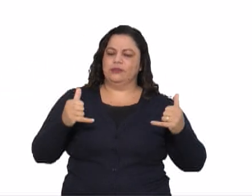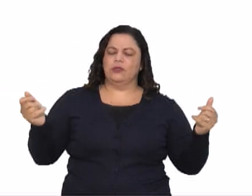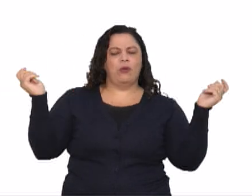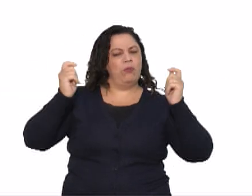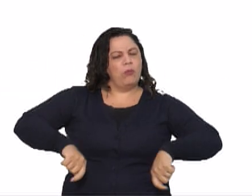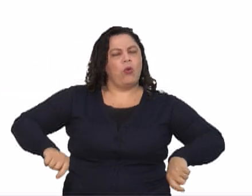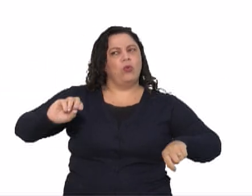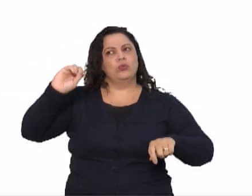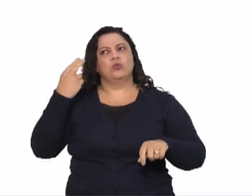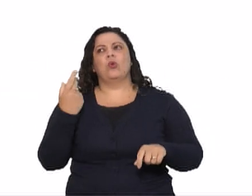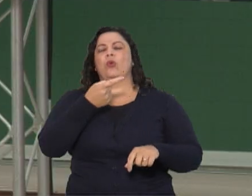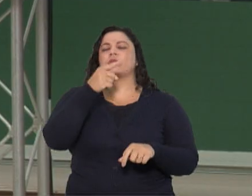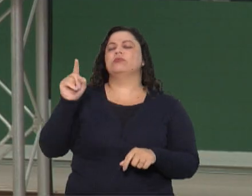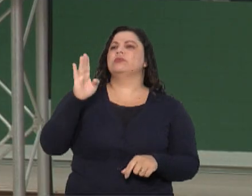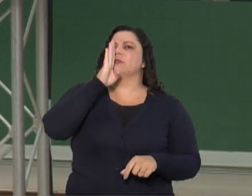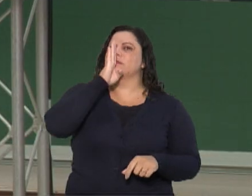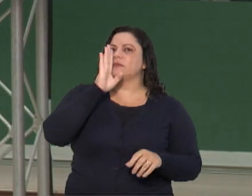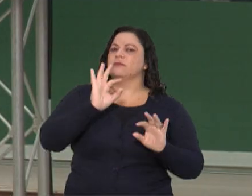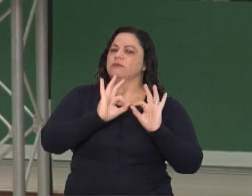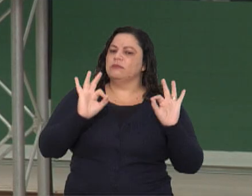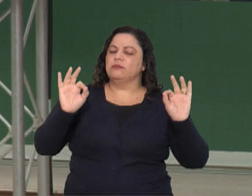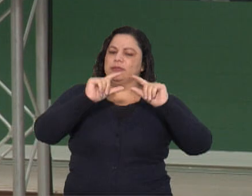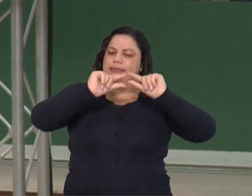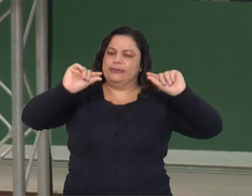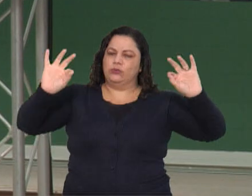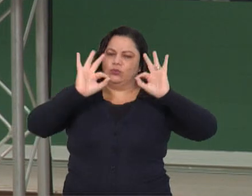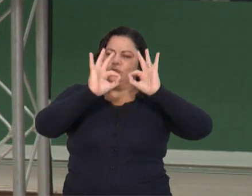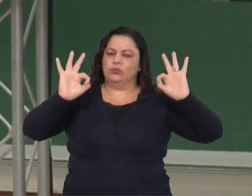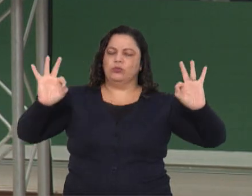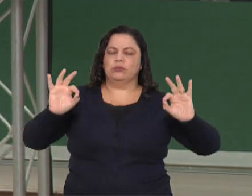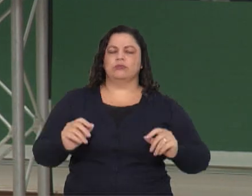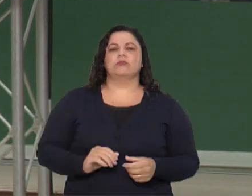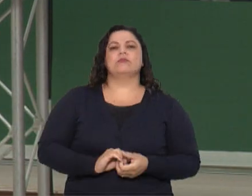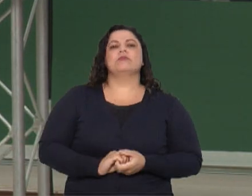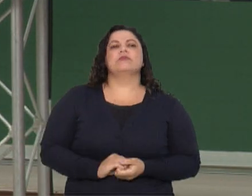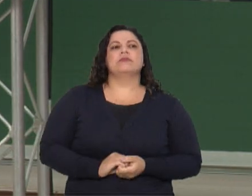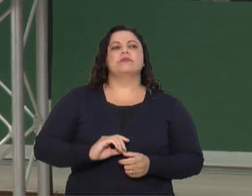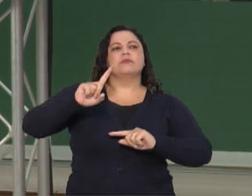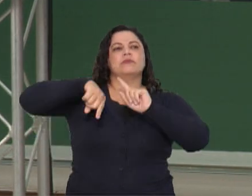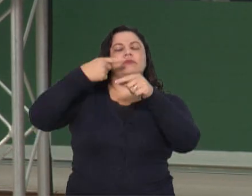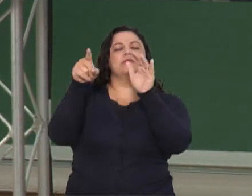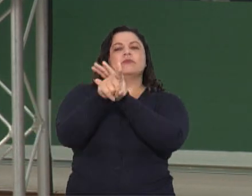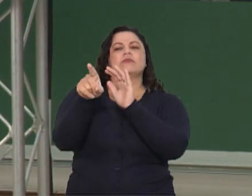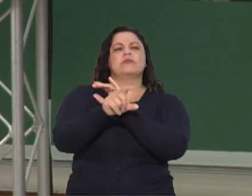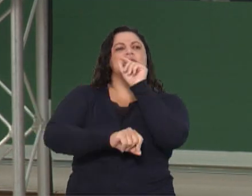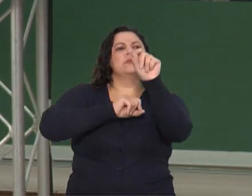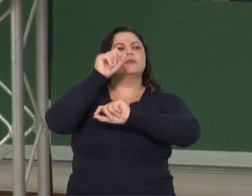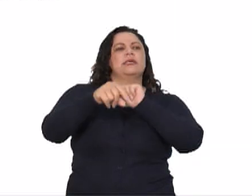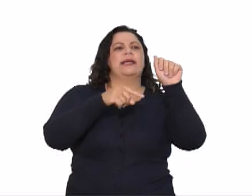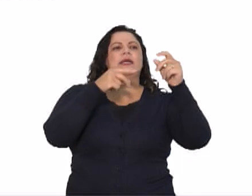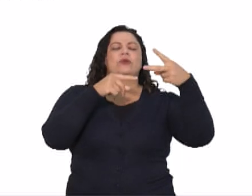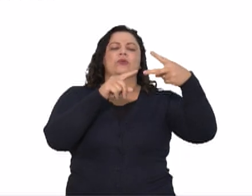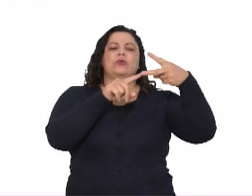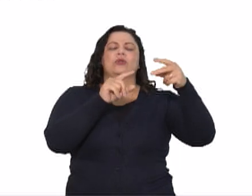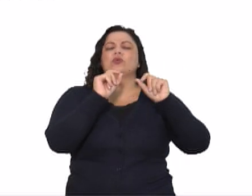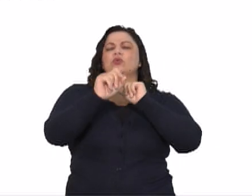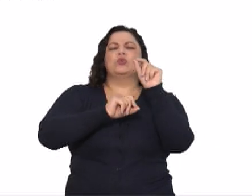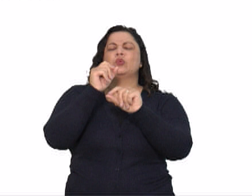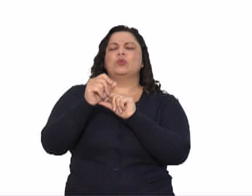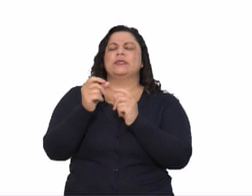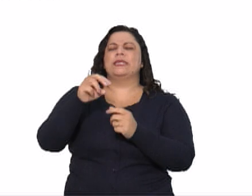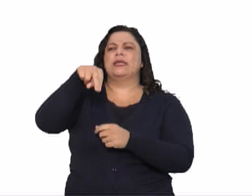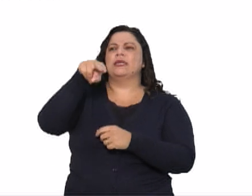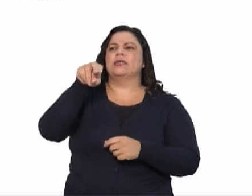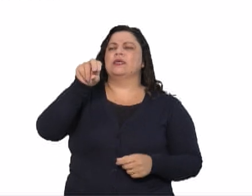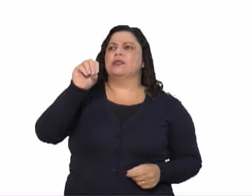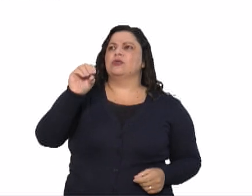incluir silêncios. Vamos agora para a próxima. O que é notação musical? A. Um sistema